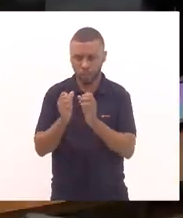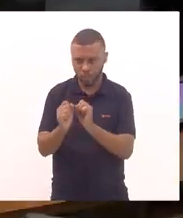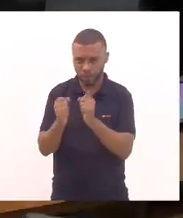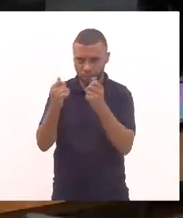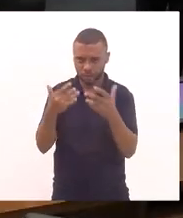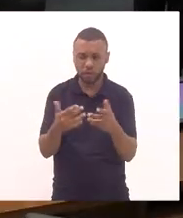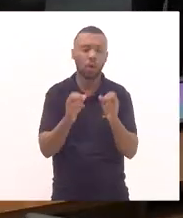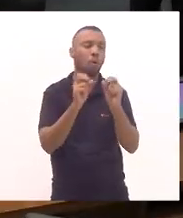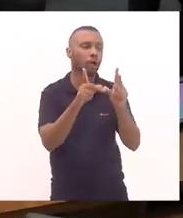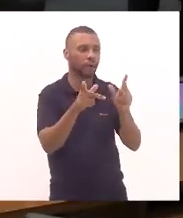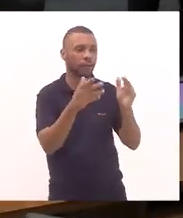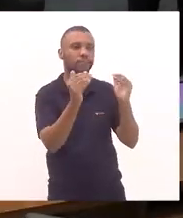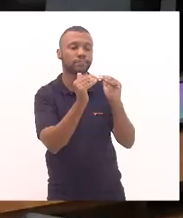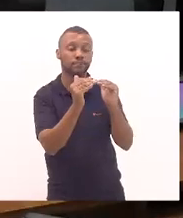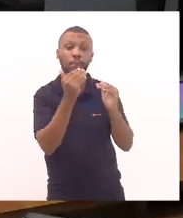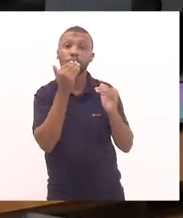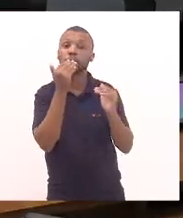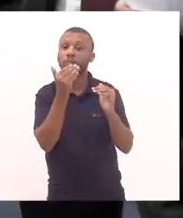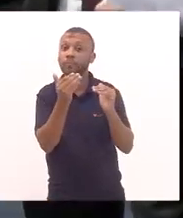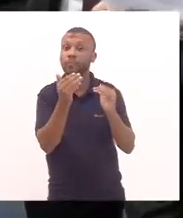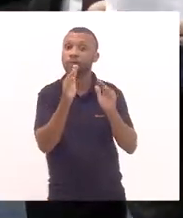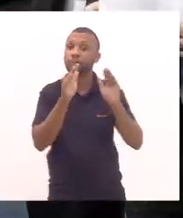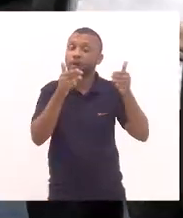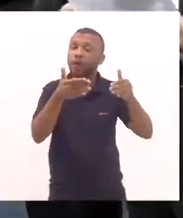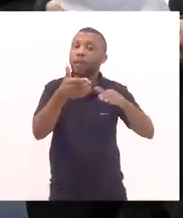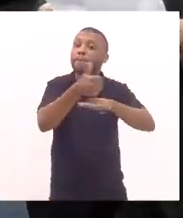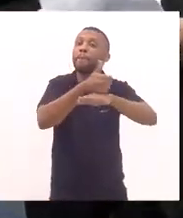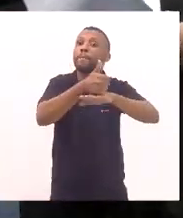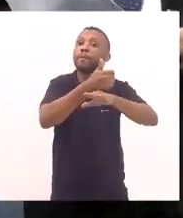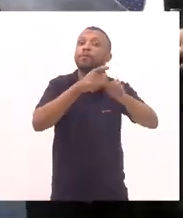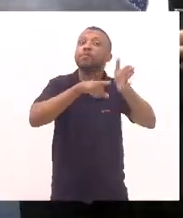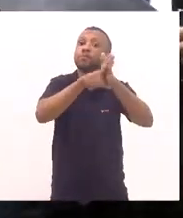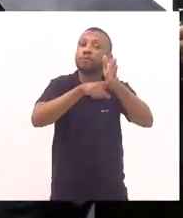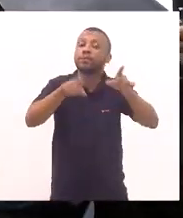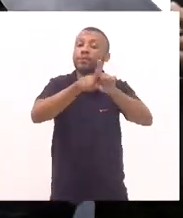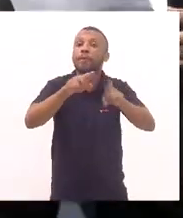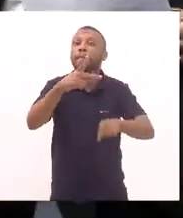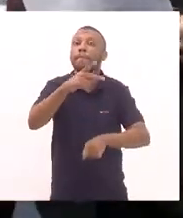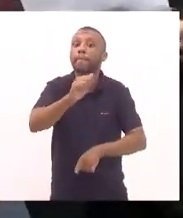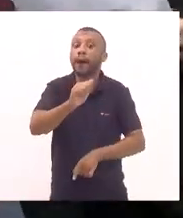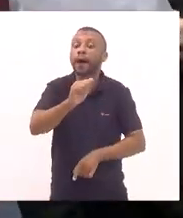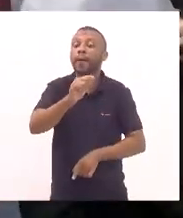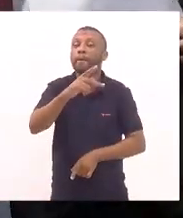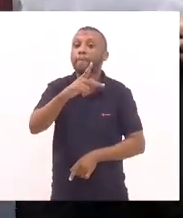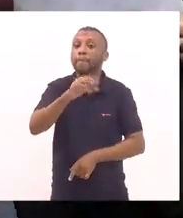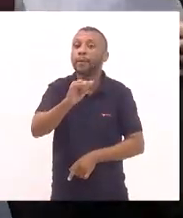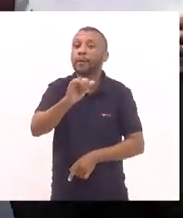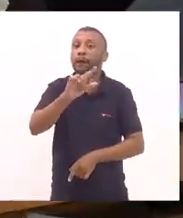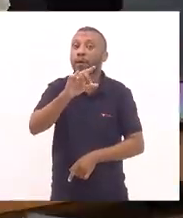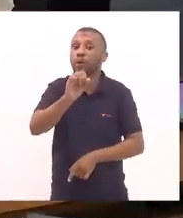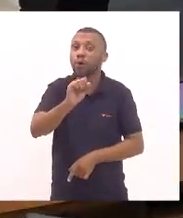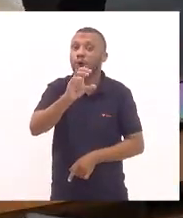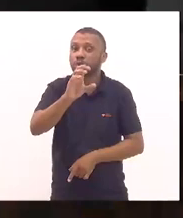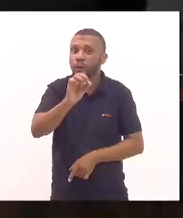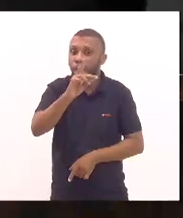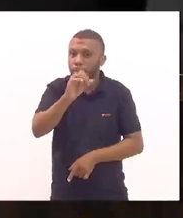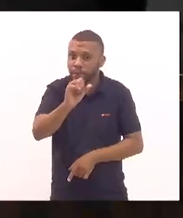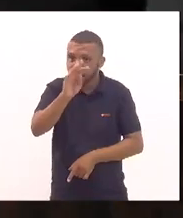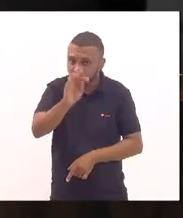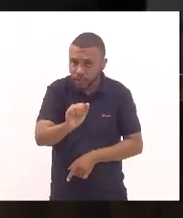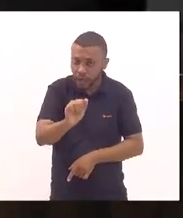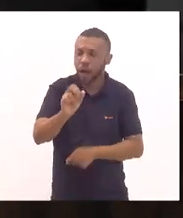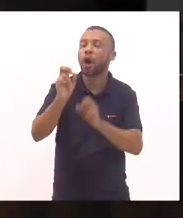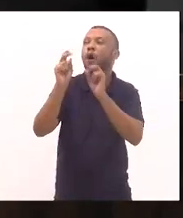presidente, pode ser preferencialmente pelo perito ou perito papiloscopista. Ok. Pode ser, Flávio.